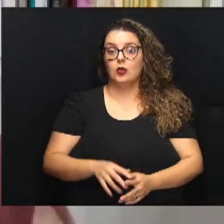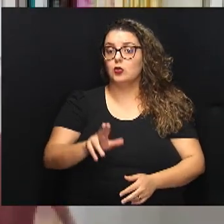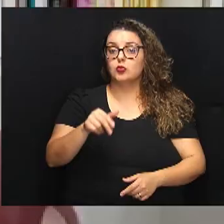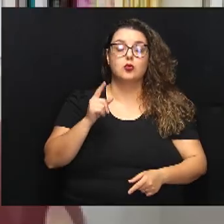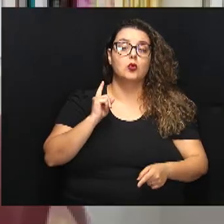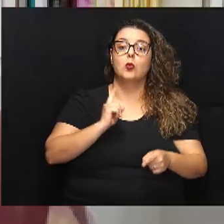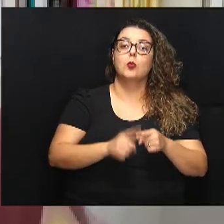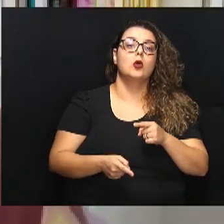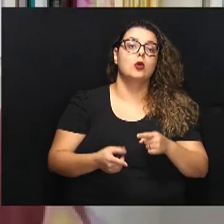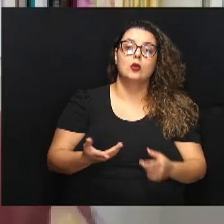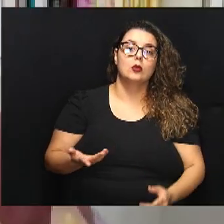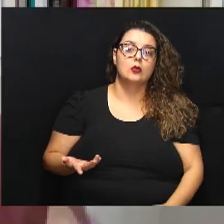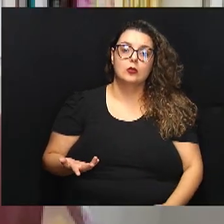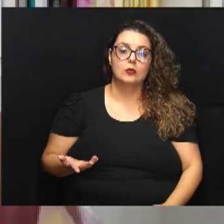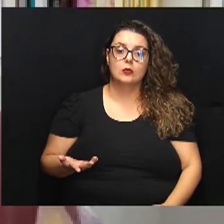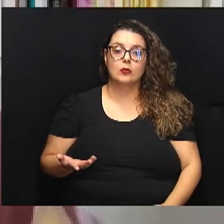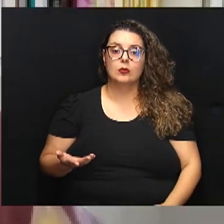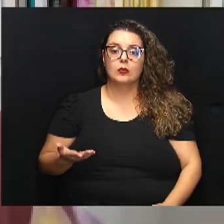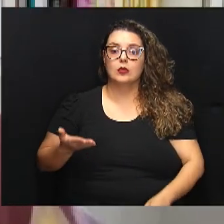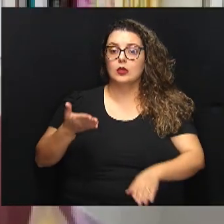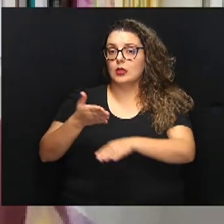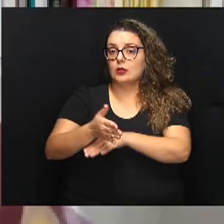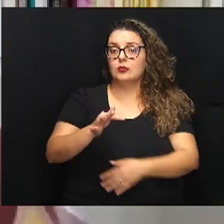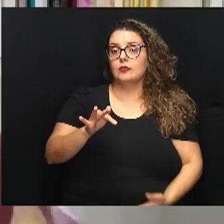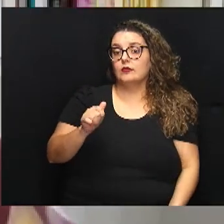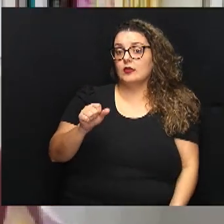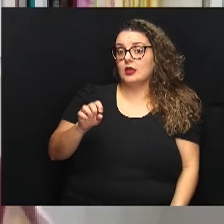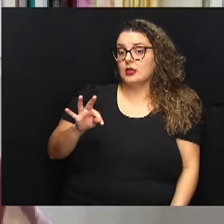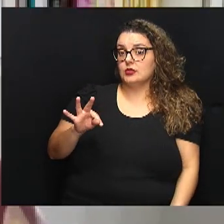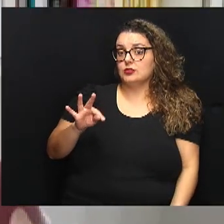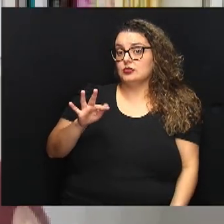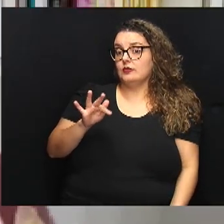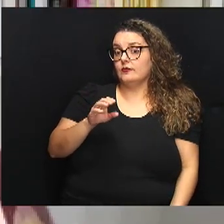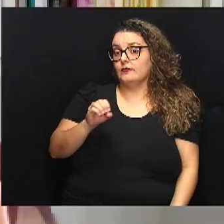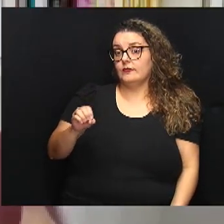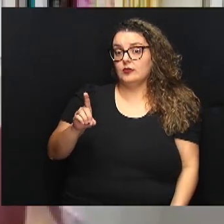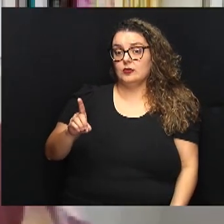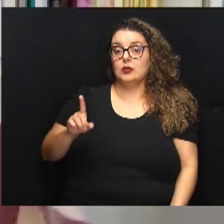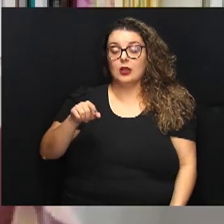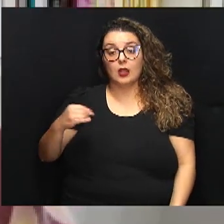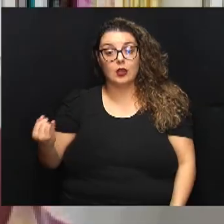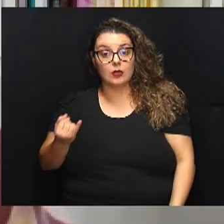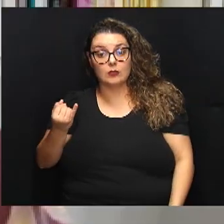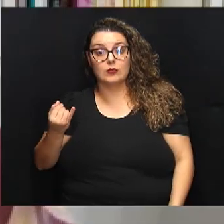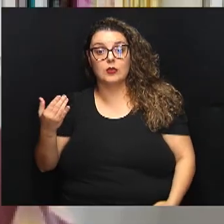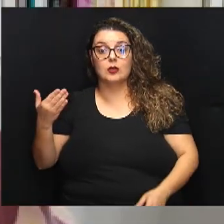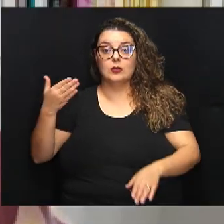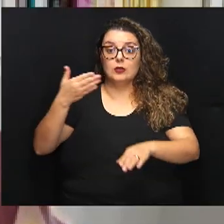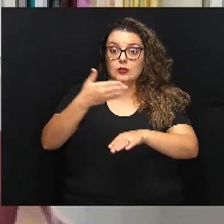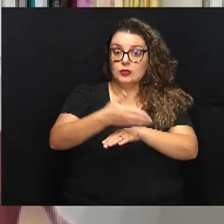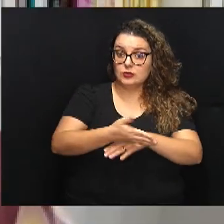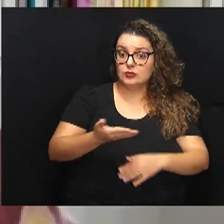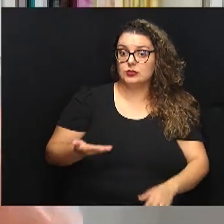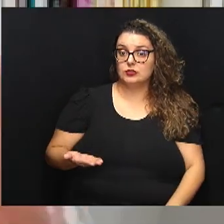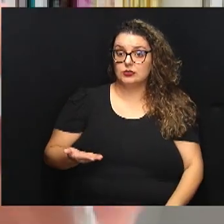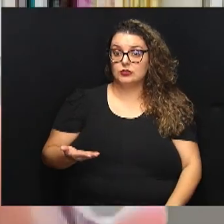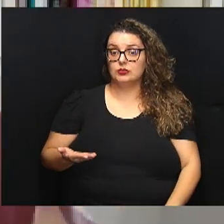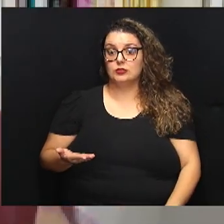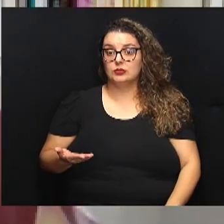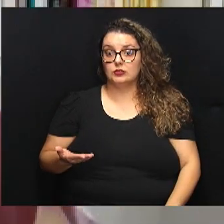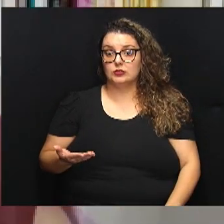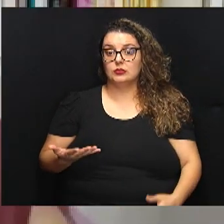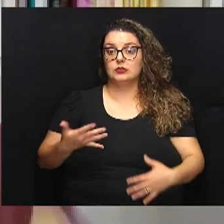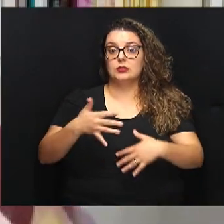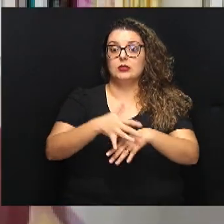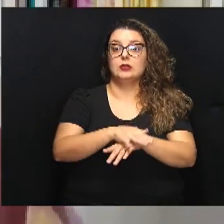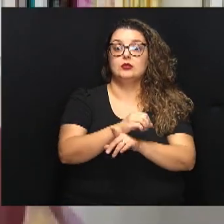proibir ir no fast food, né? Porque é importante dentro da coesão